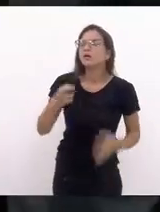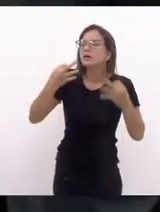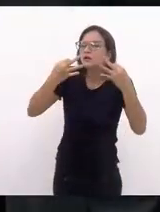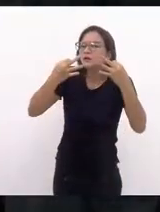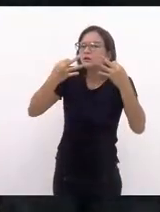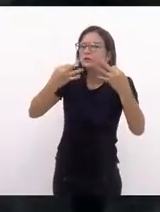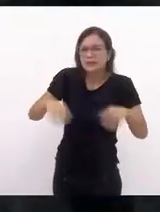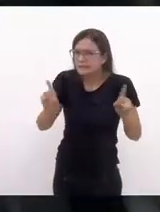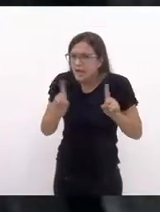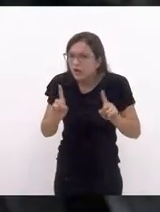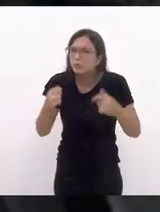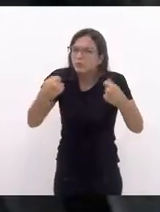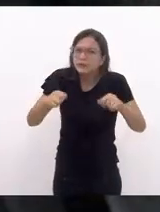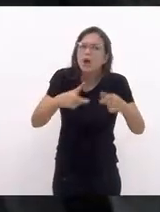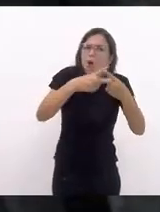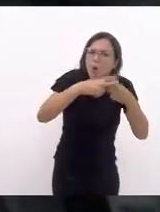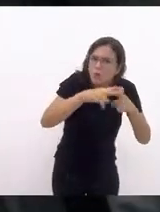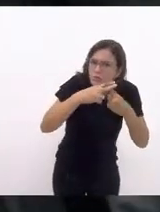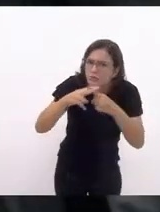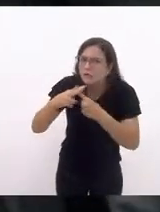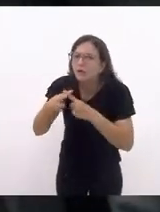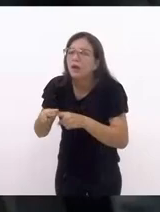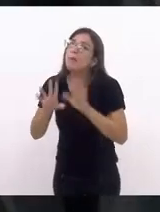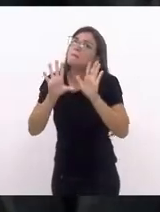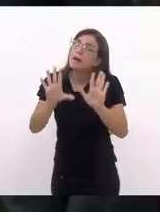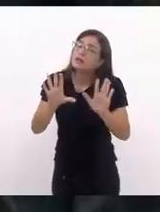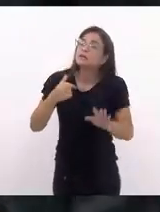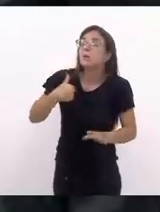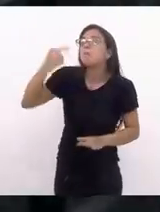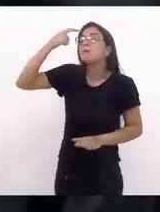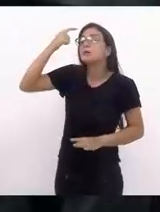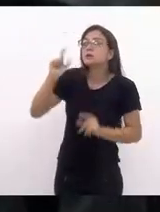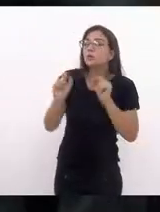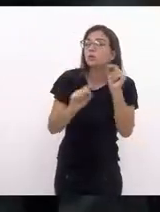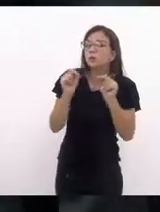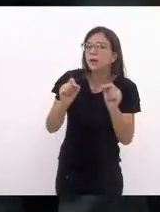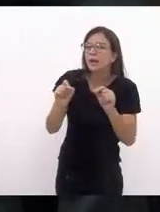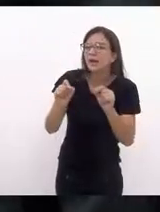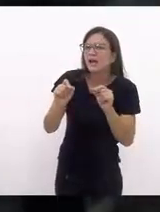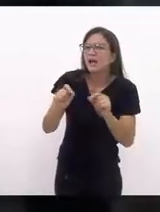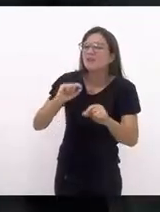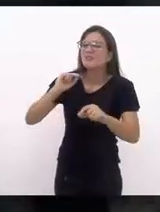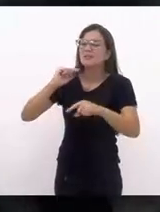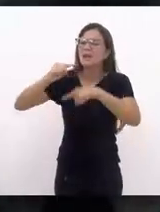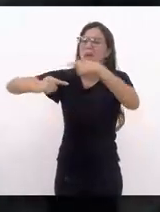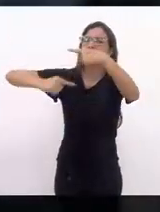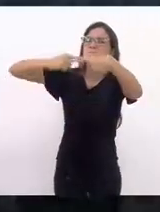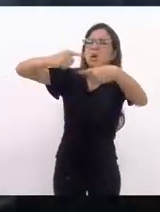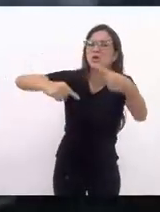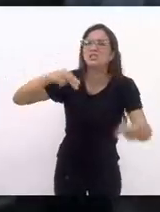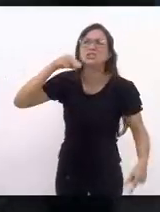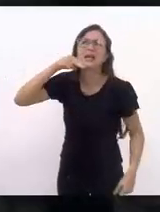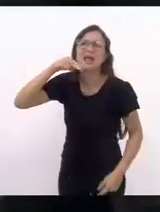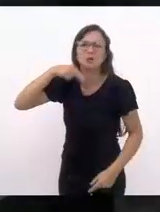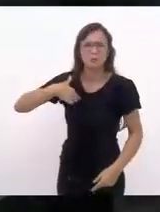corrigida mas eu espero de coração que não precise ser os meus netos e os seus netos a estarem aqui para